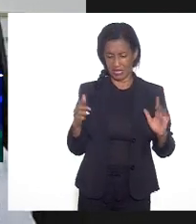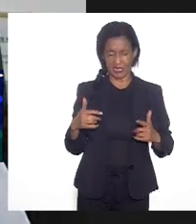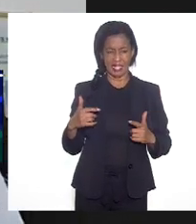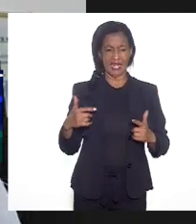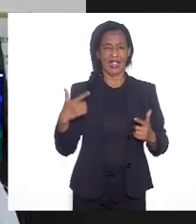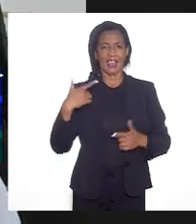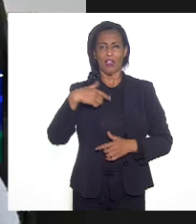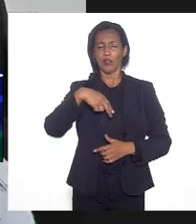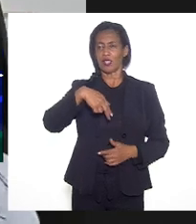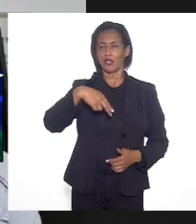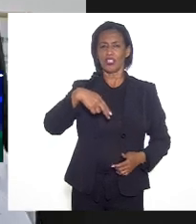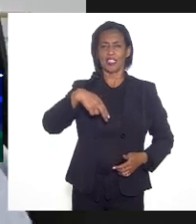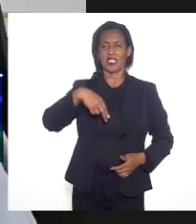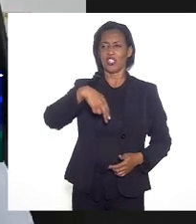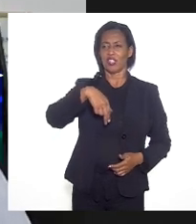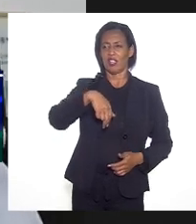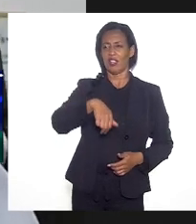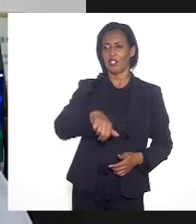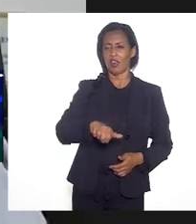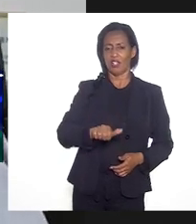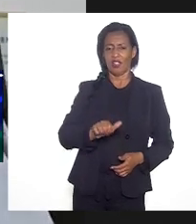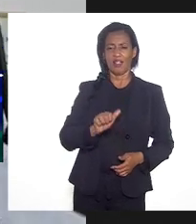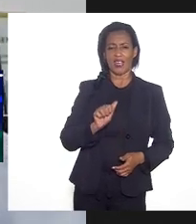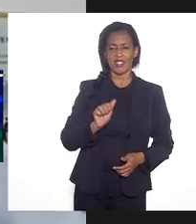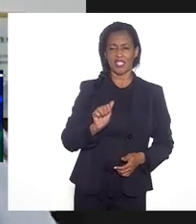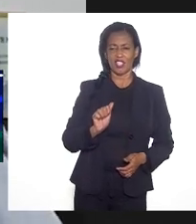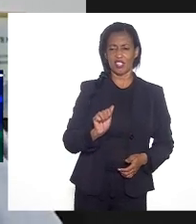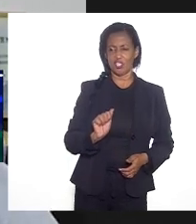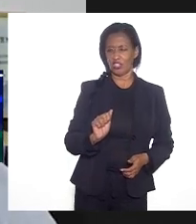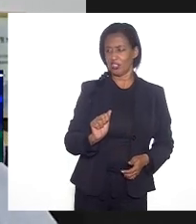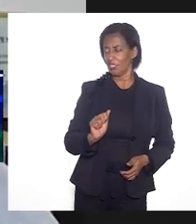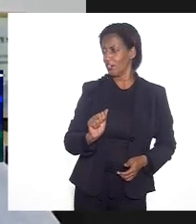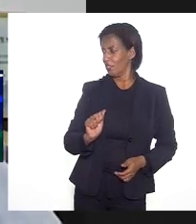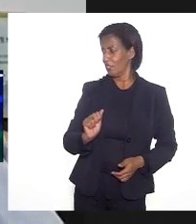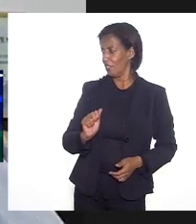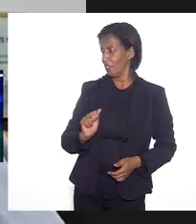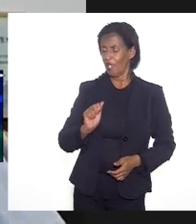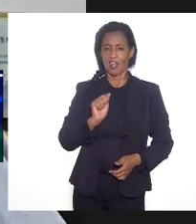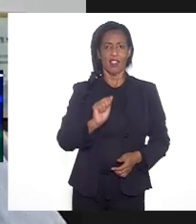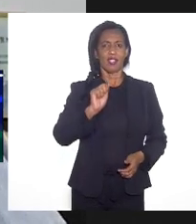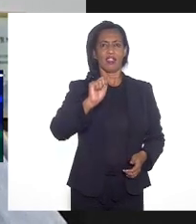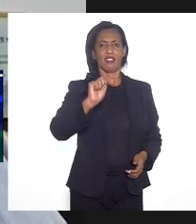teriam feito o serviço completo. Não foi mais ou menos isso, Quimaplot?